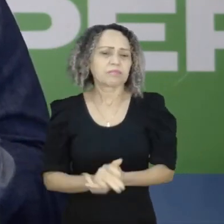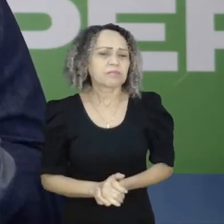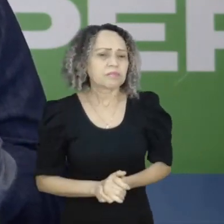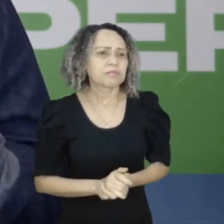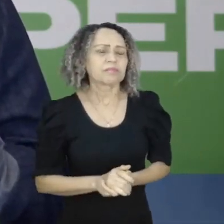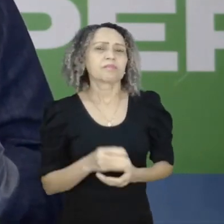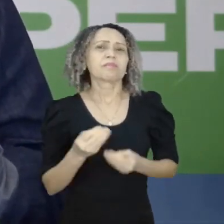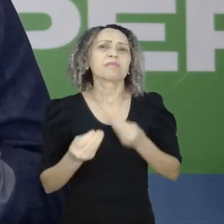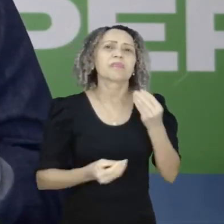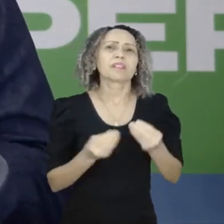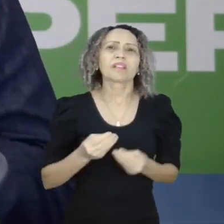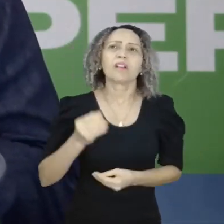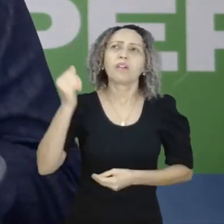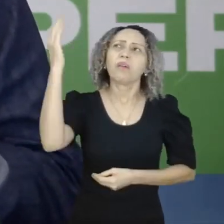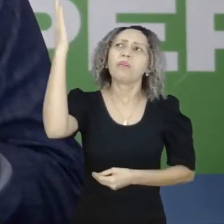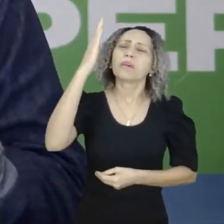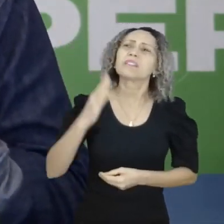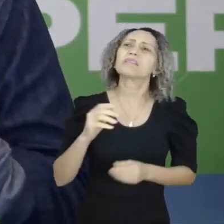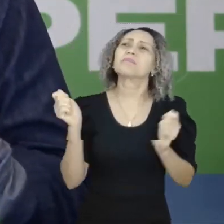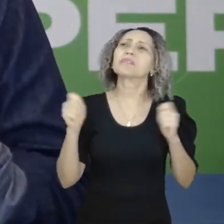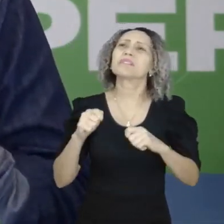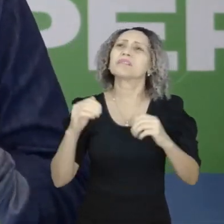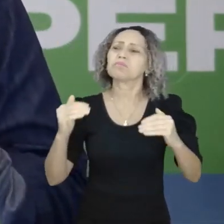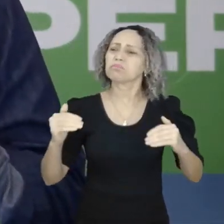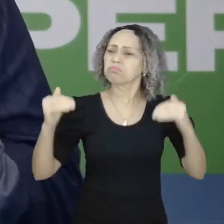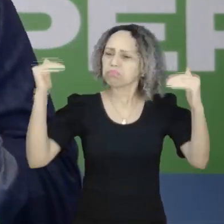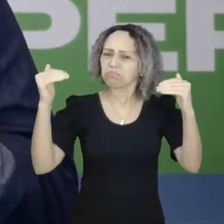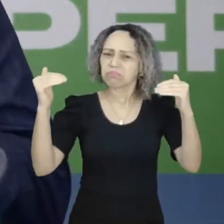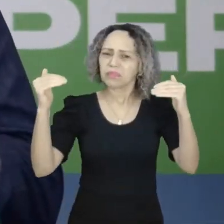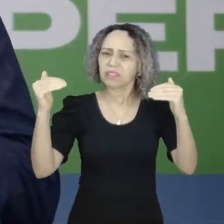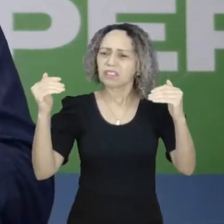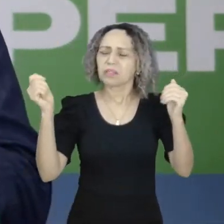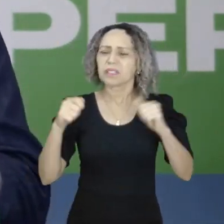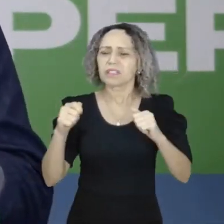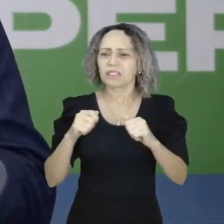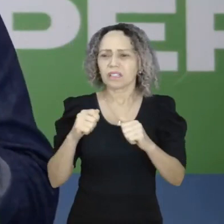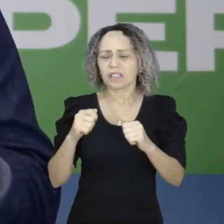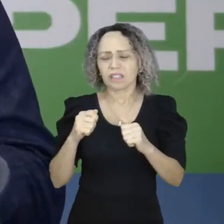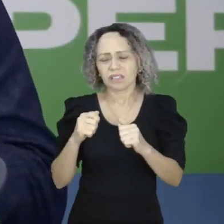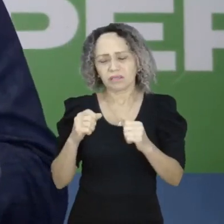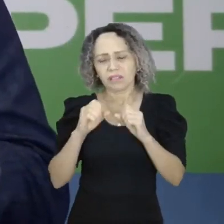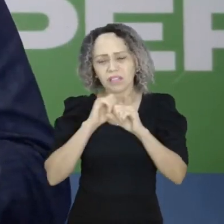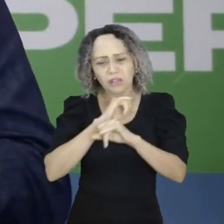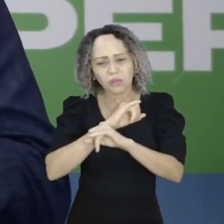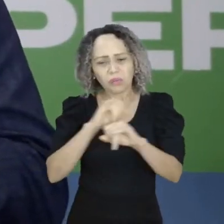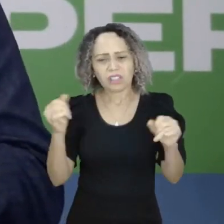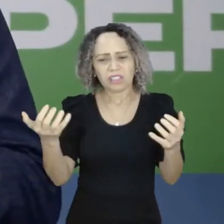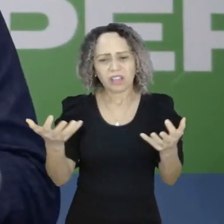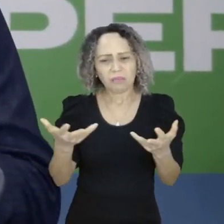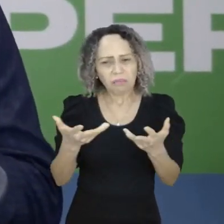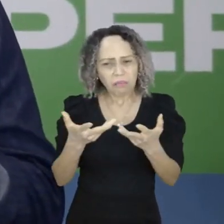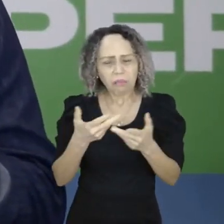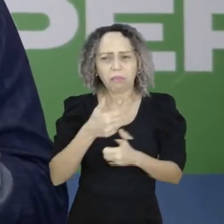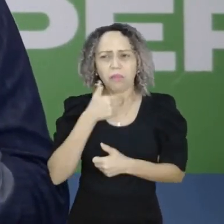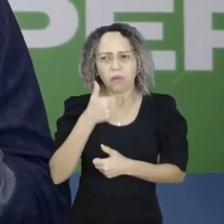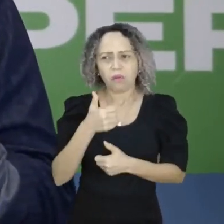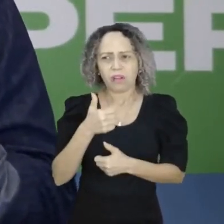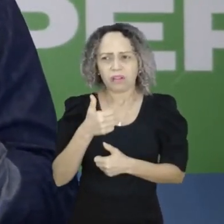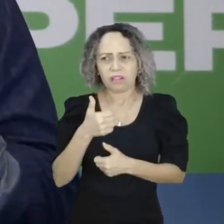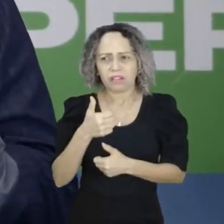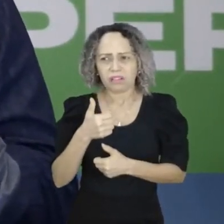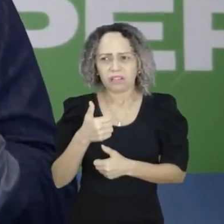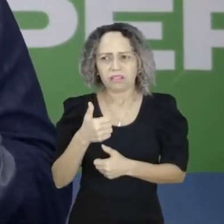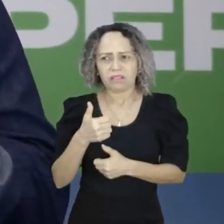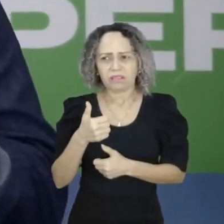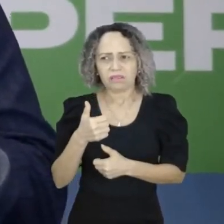está precisando de altivez, está precisando de notícias boas. A gente é pego de surpresa com mais esse comportamento